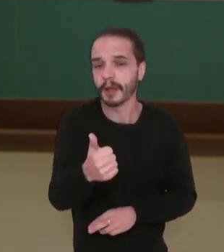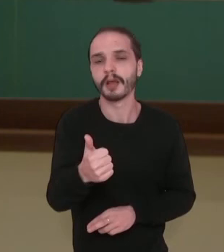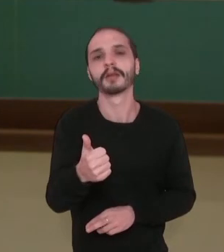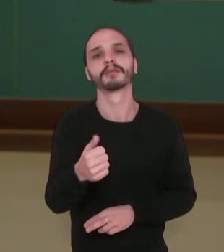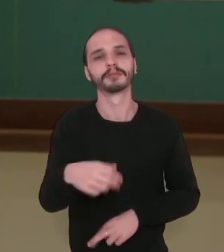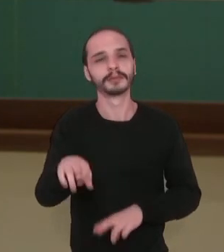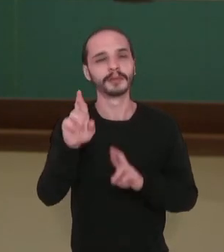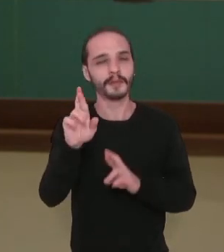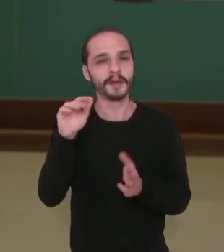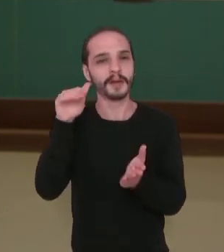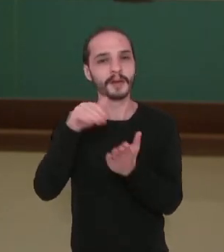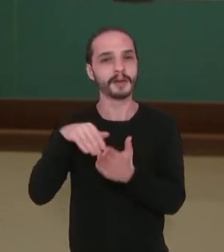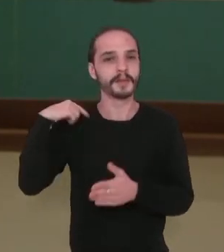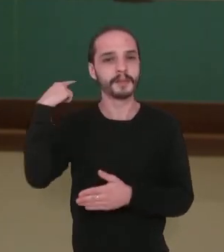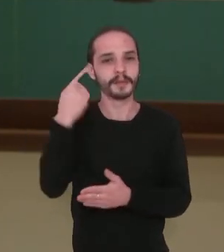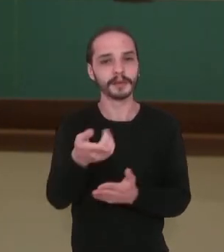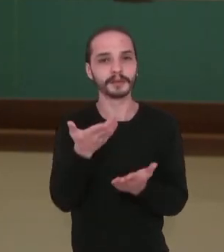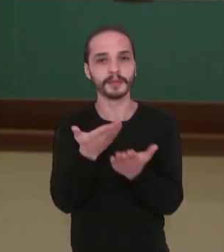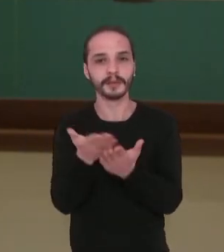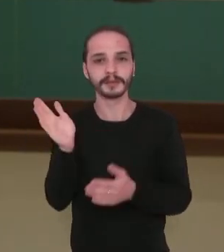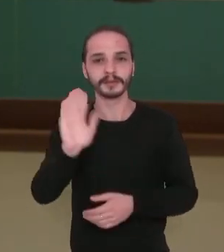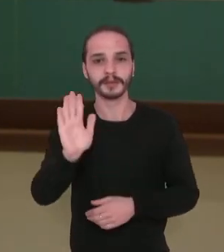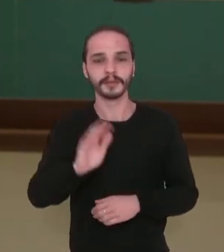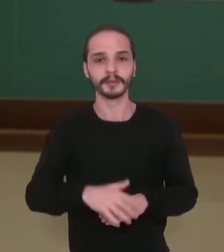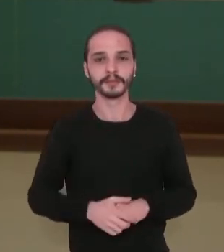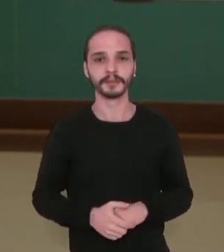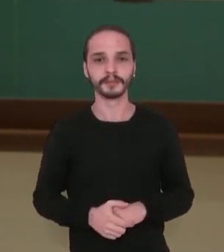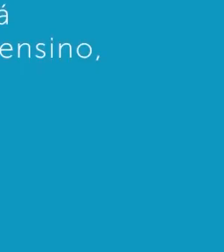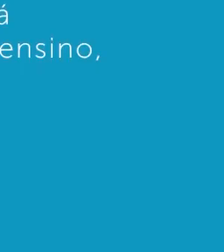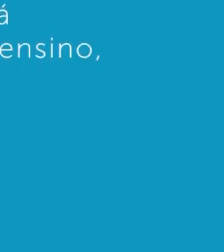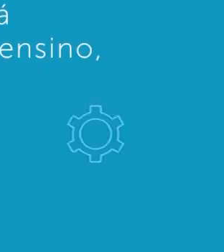Espero você na próxima aula. Até breve. Tchau, tchau.